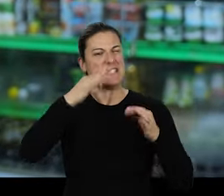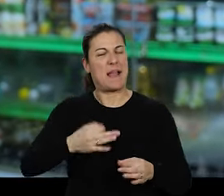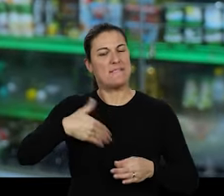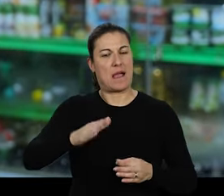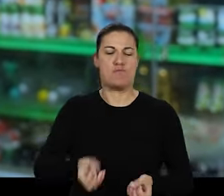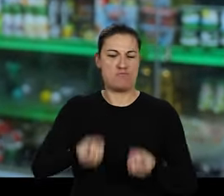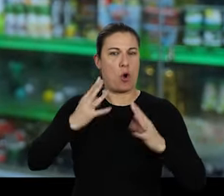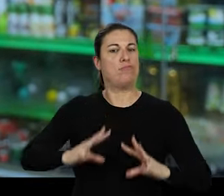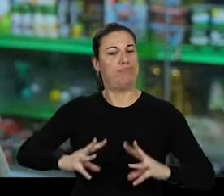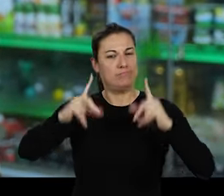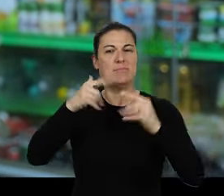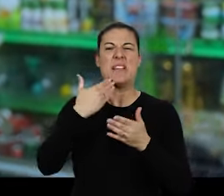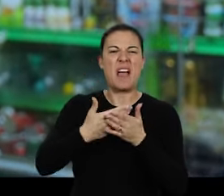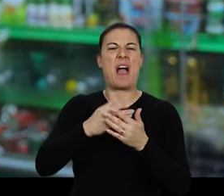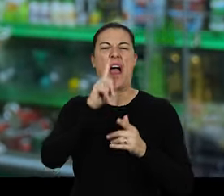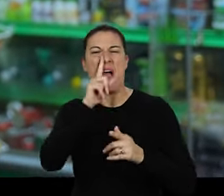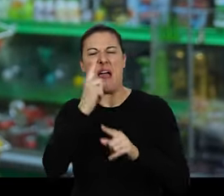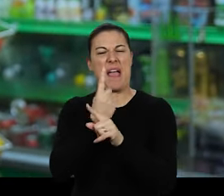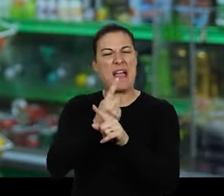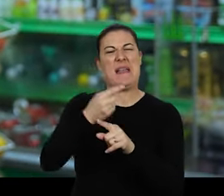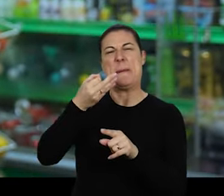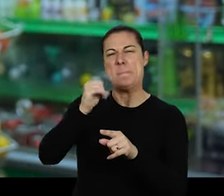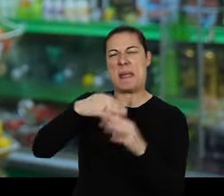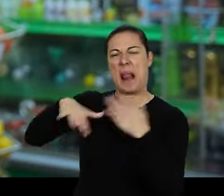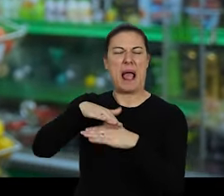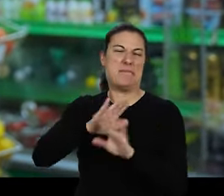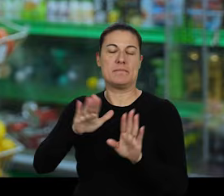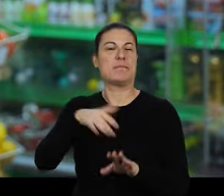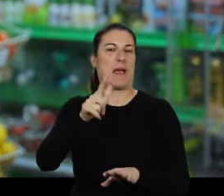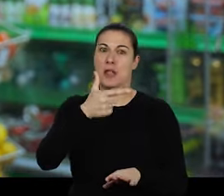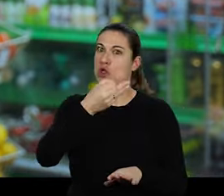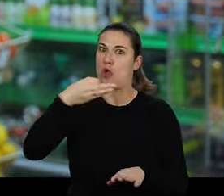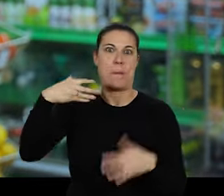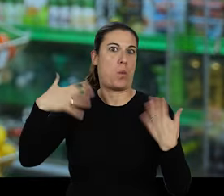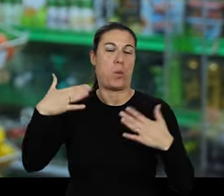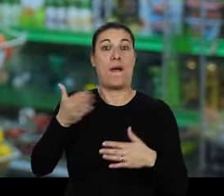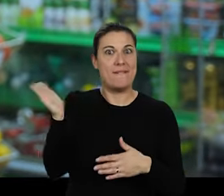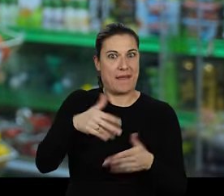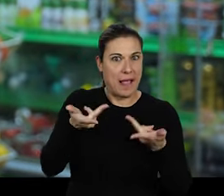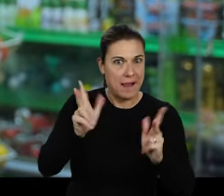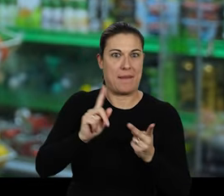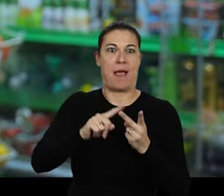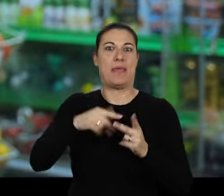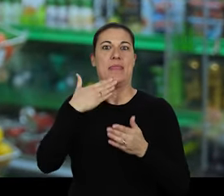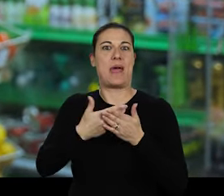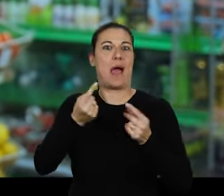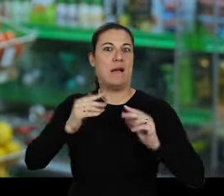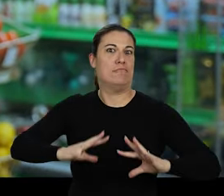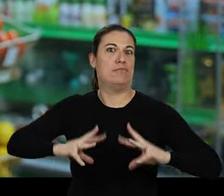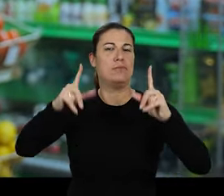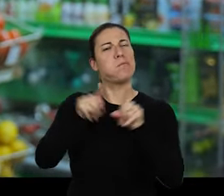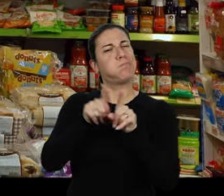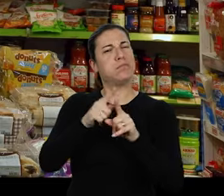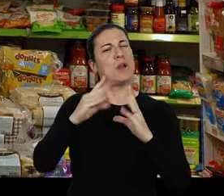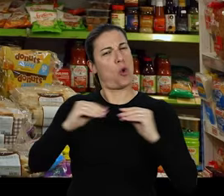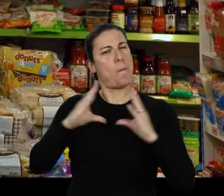vai crescer. Vai-se acabar com esta treta de socialismo. Vai ser top. Vem a liberdade, prosperidade. Vamos ir tipo a